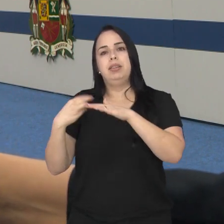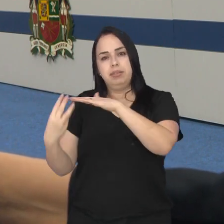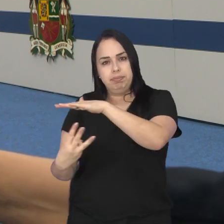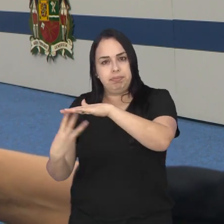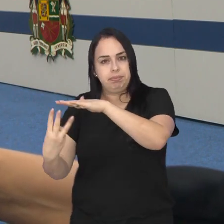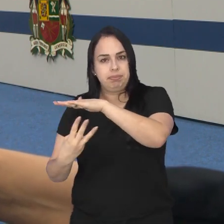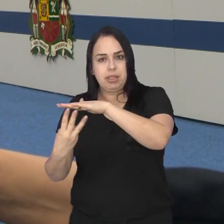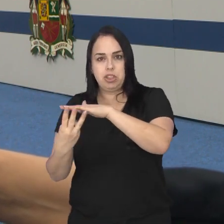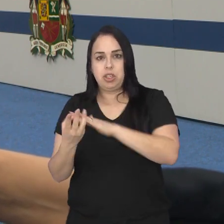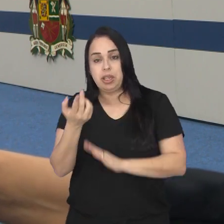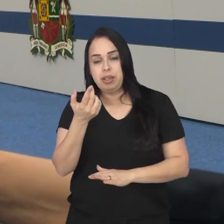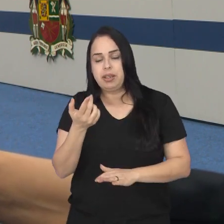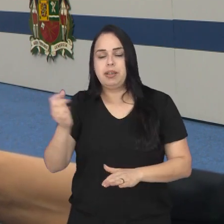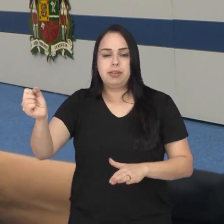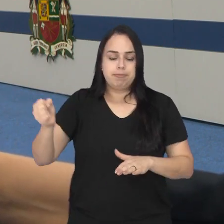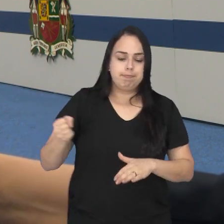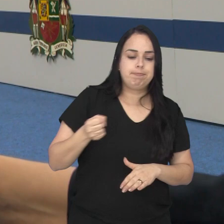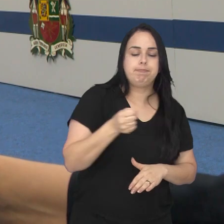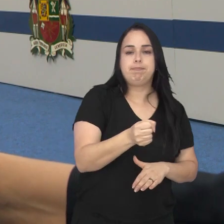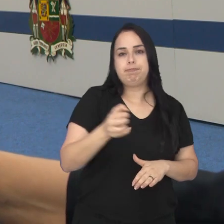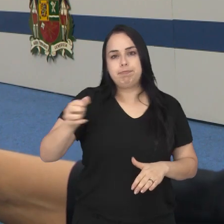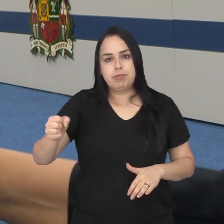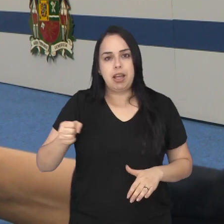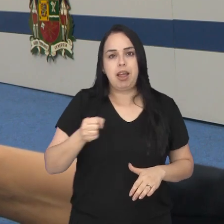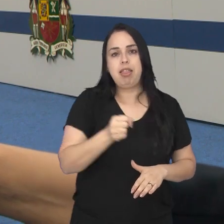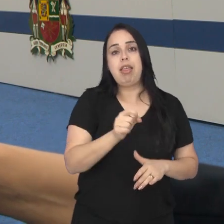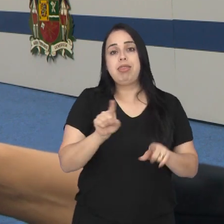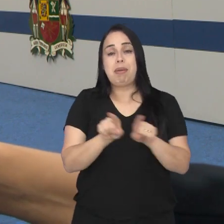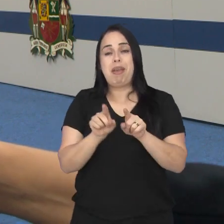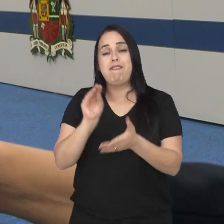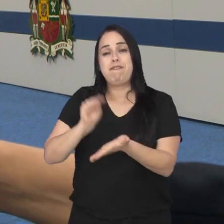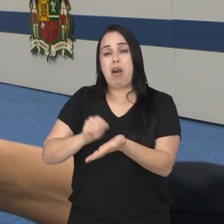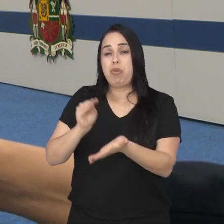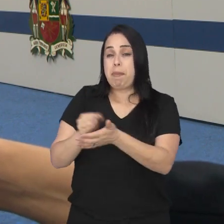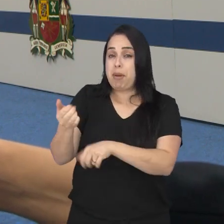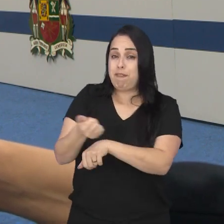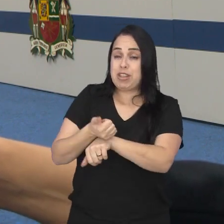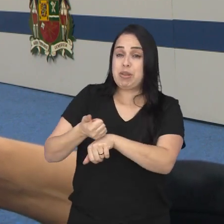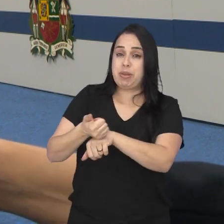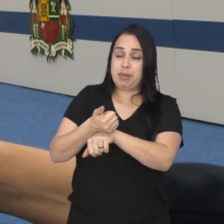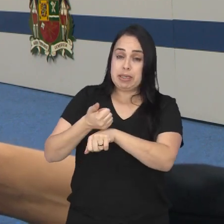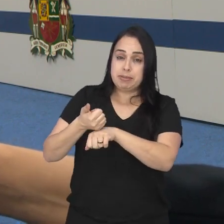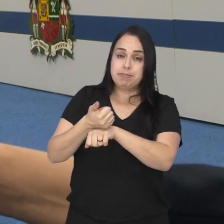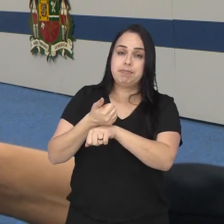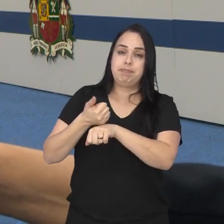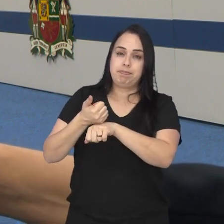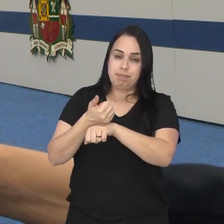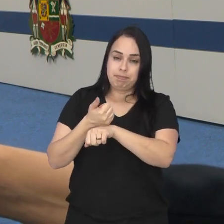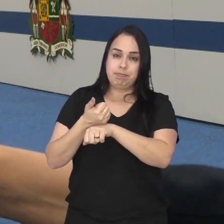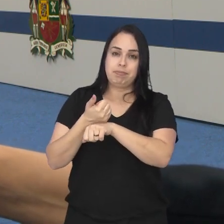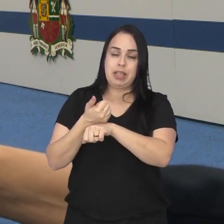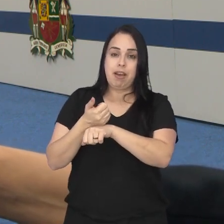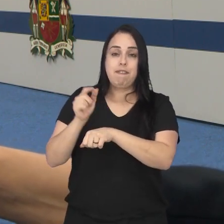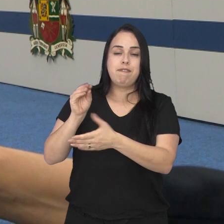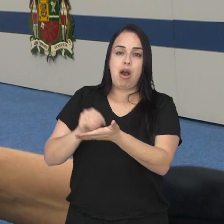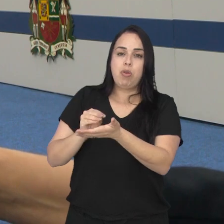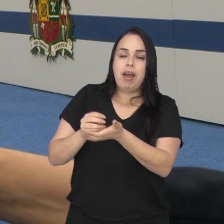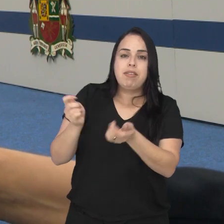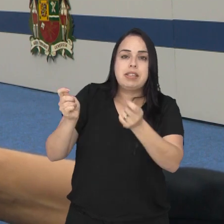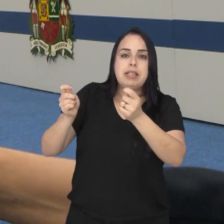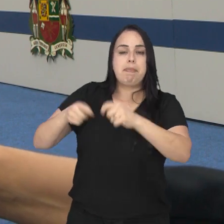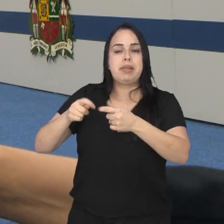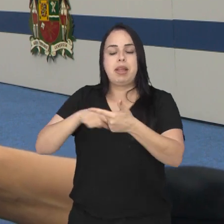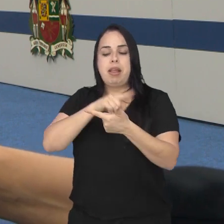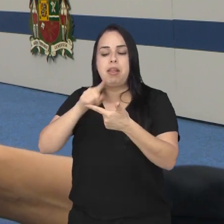né a falta de dos profissionais né ter aí uma